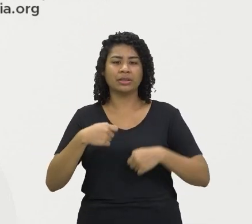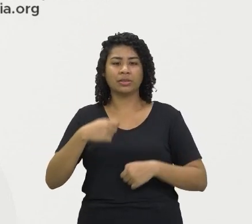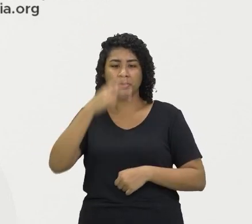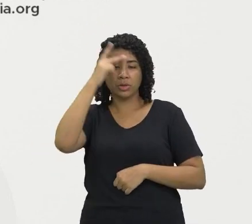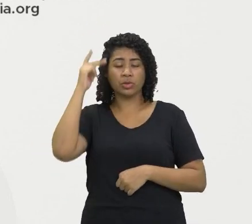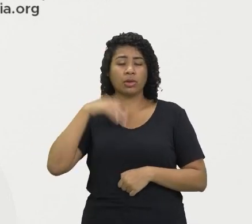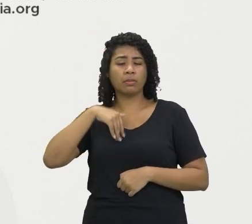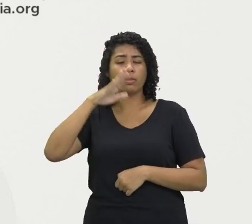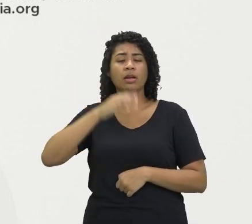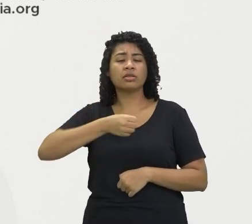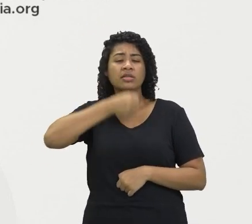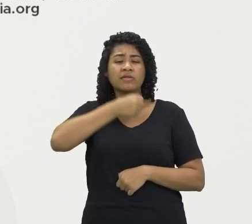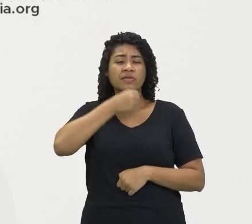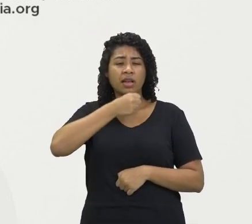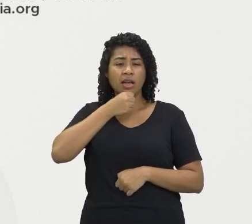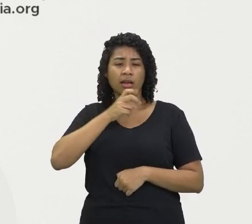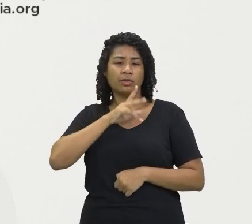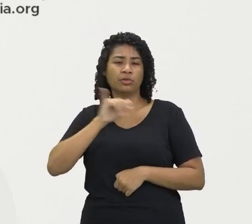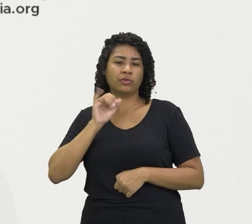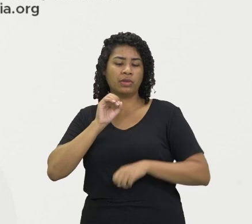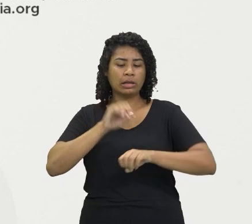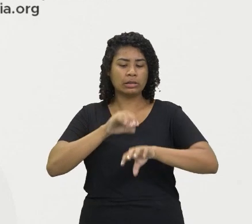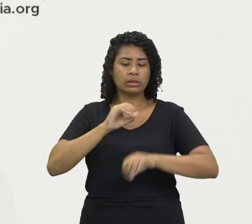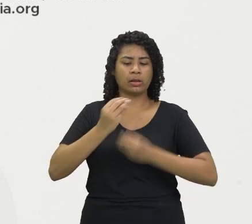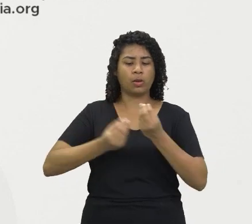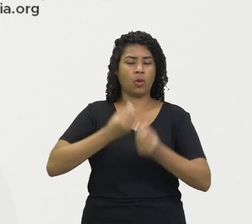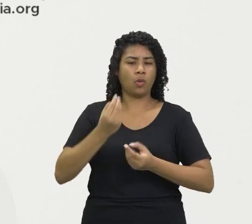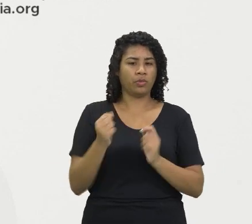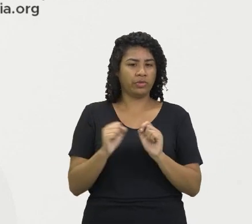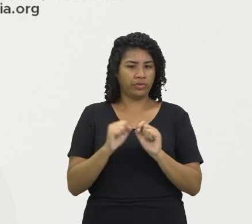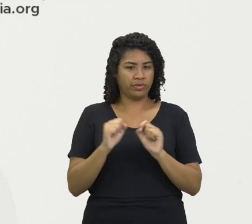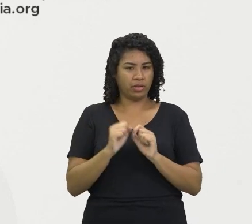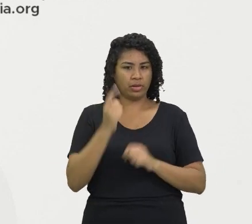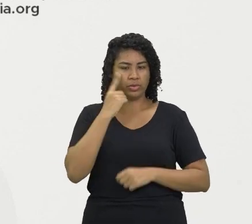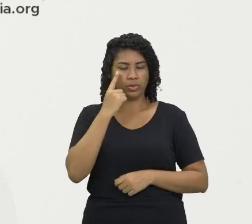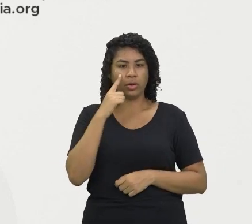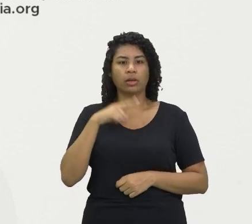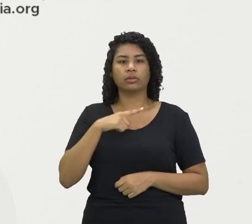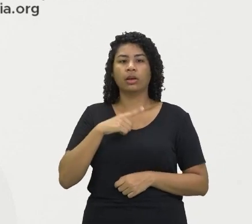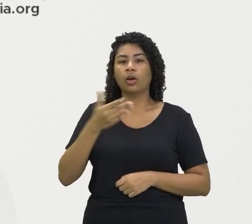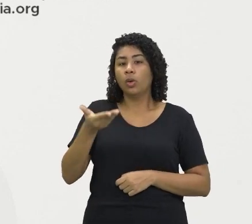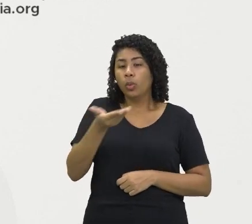velhos, né? Olha só o que é interessante. Esse pó alucinógeno,